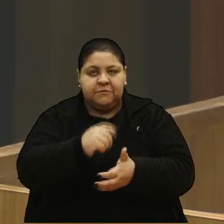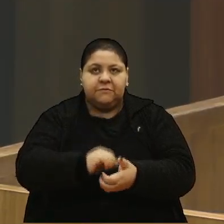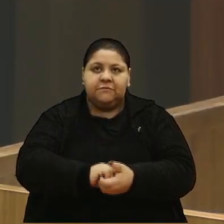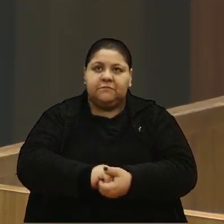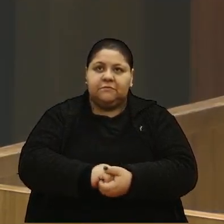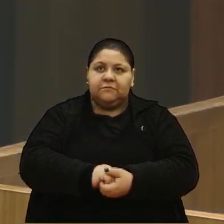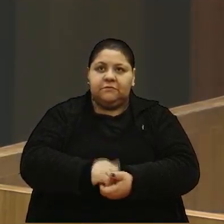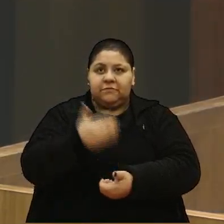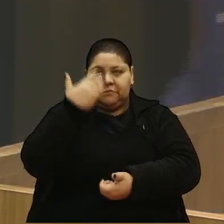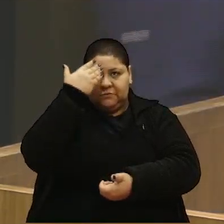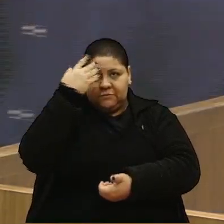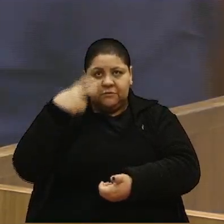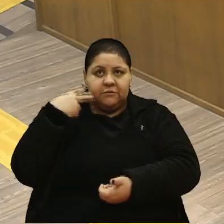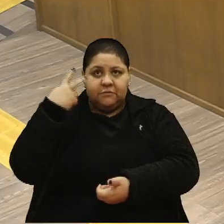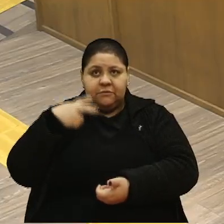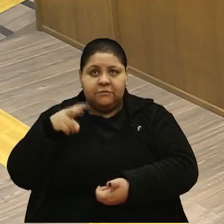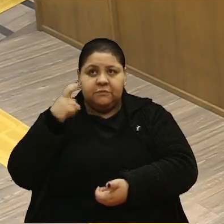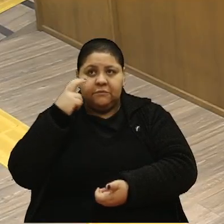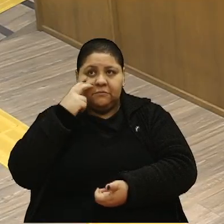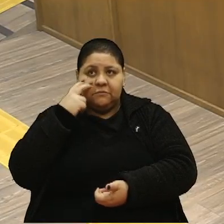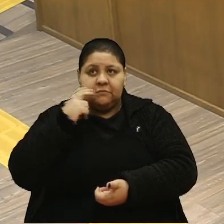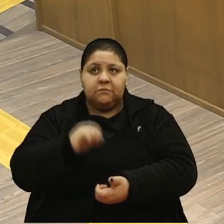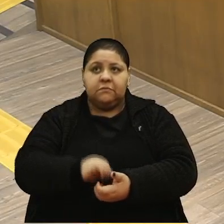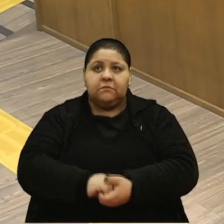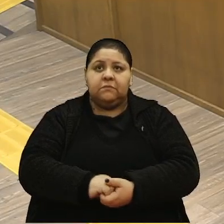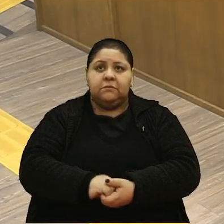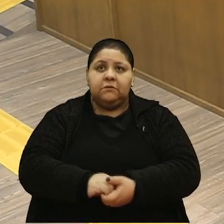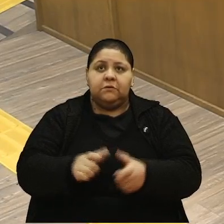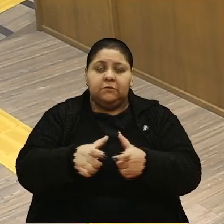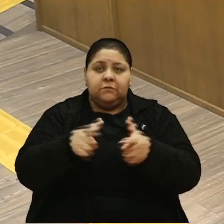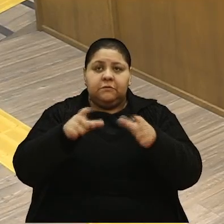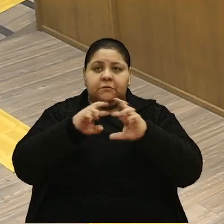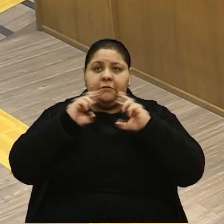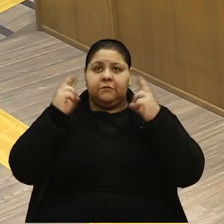Obrigado, vereador. Grande expediente, vereador